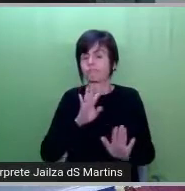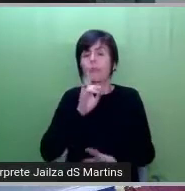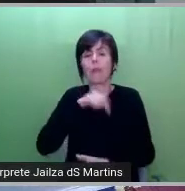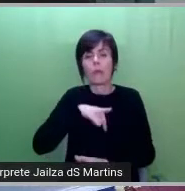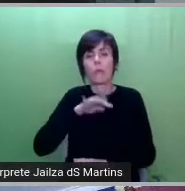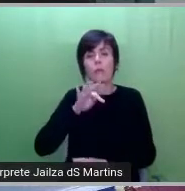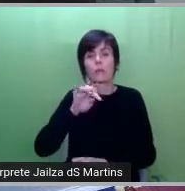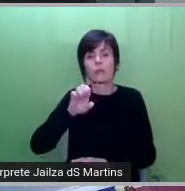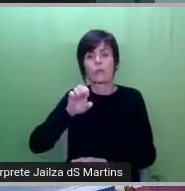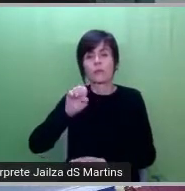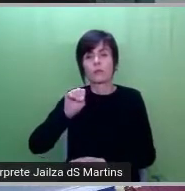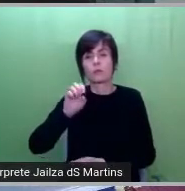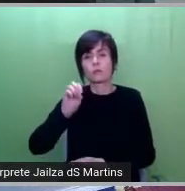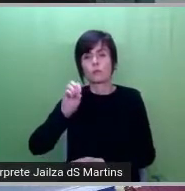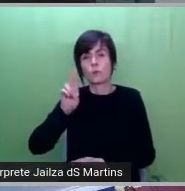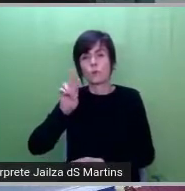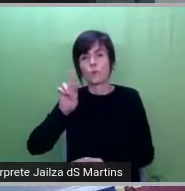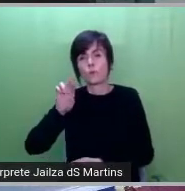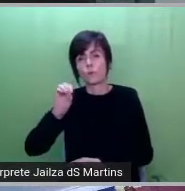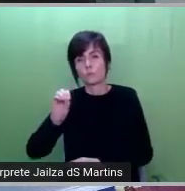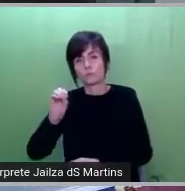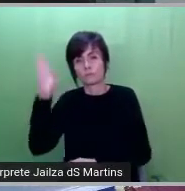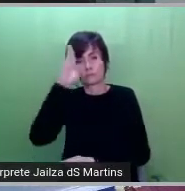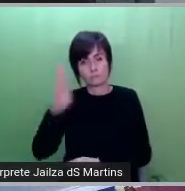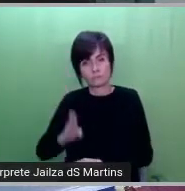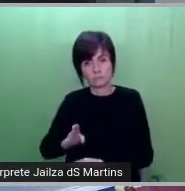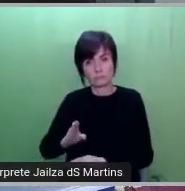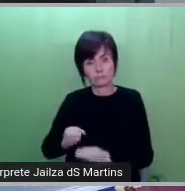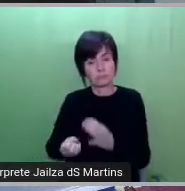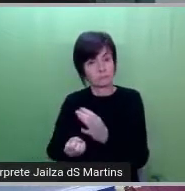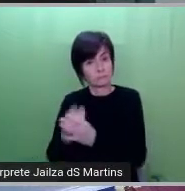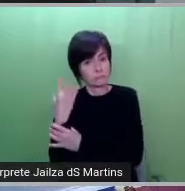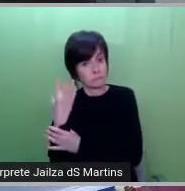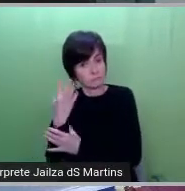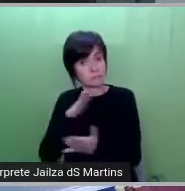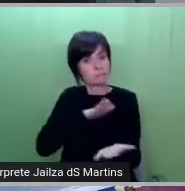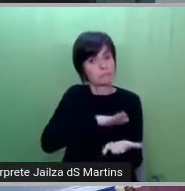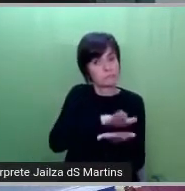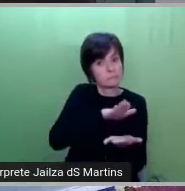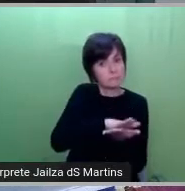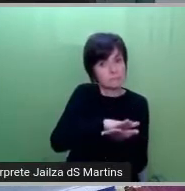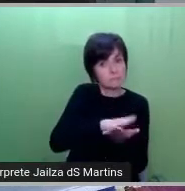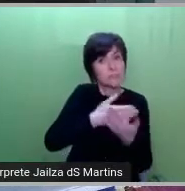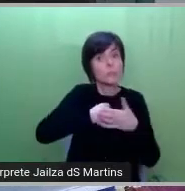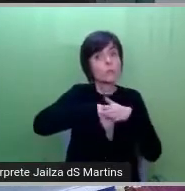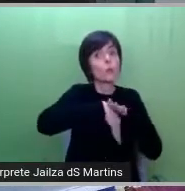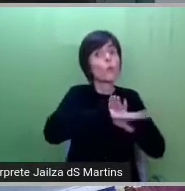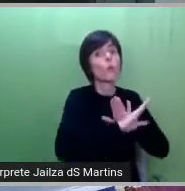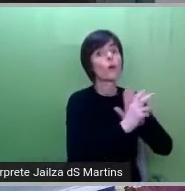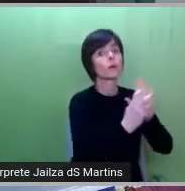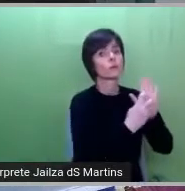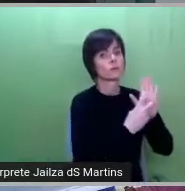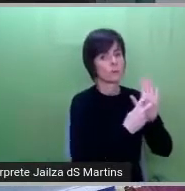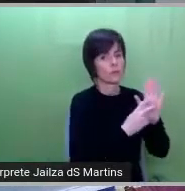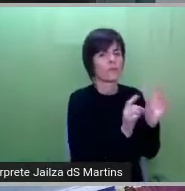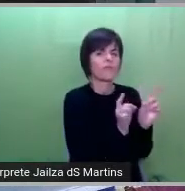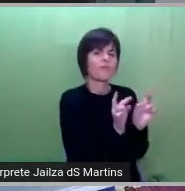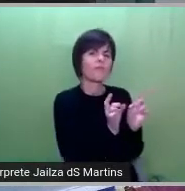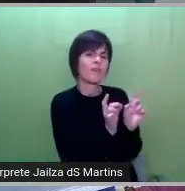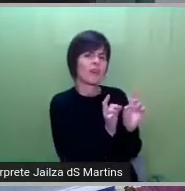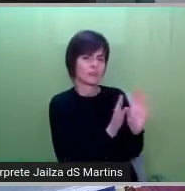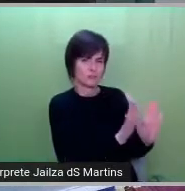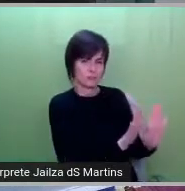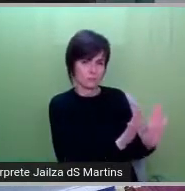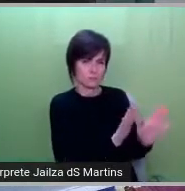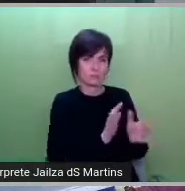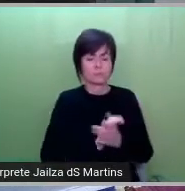Nacional cria os títulos, emite e coloca no Banco Central, ou seja, vende para o Banco Central.